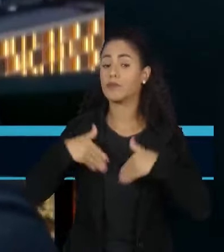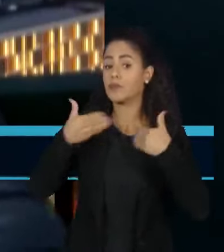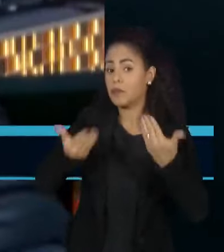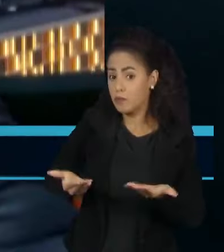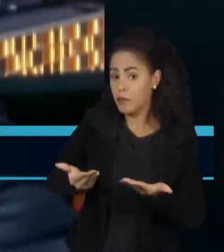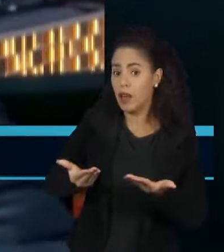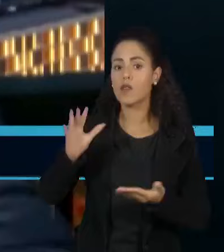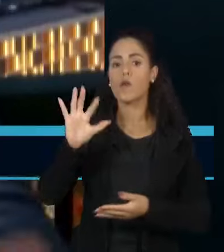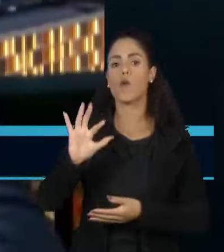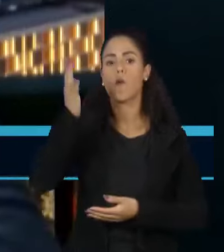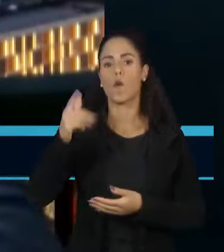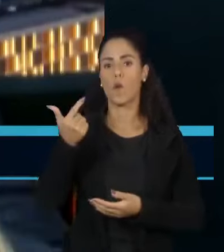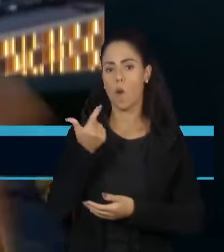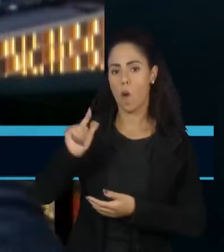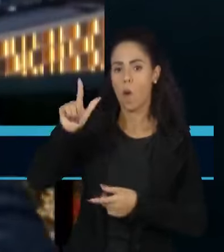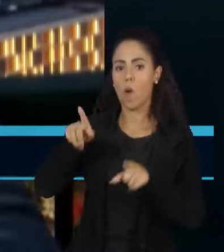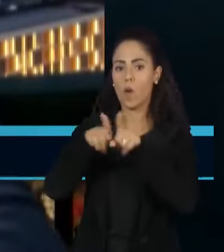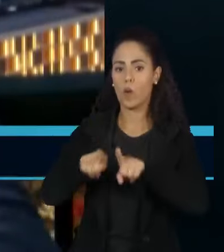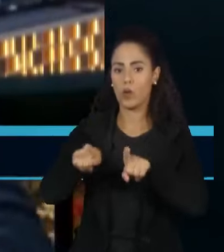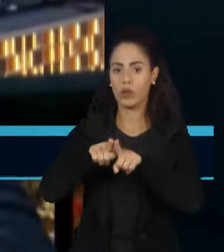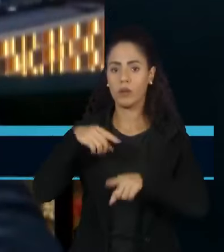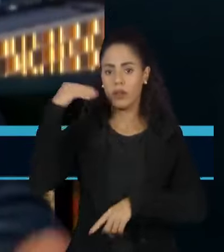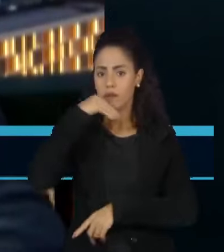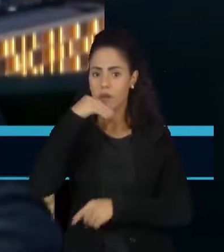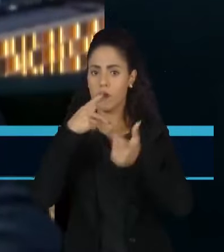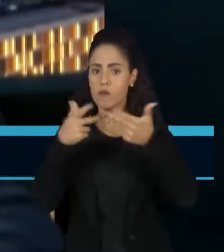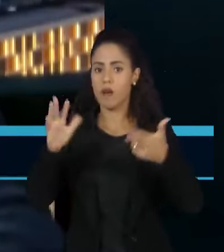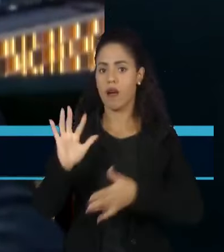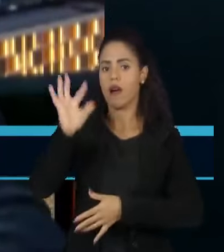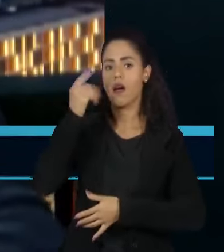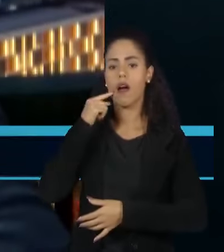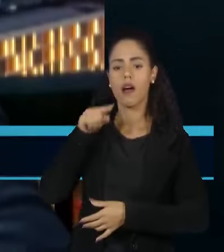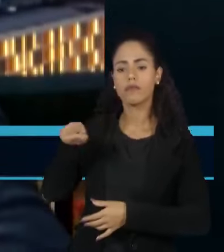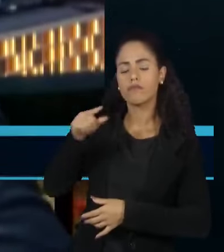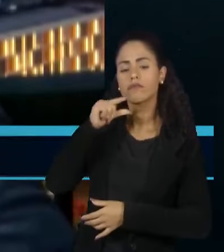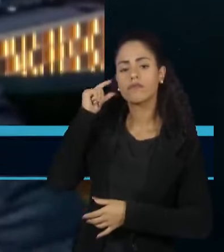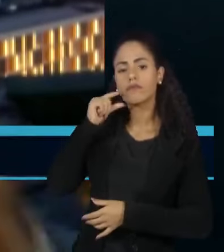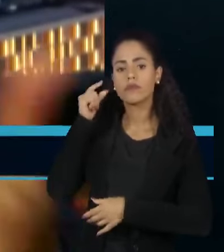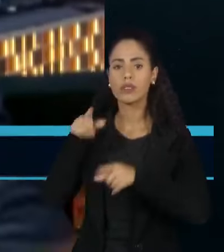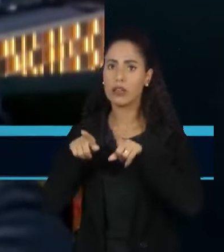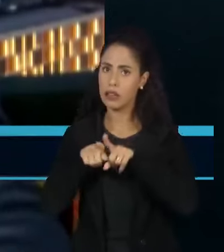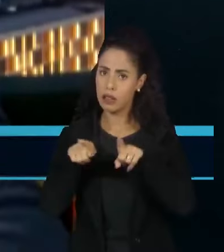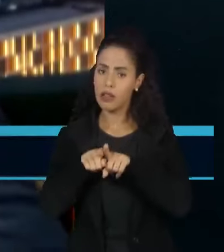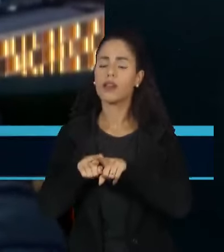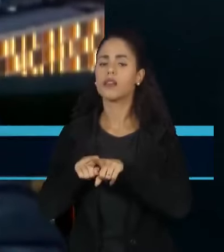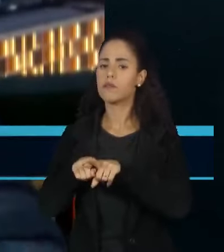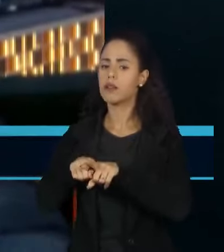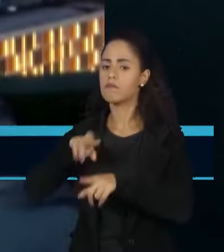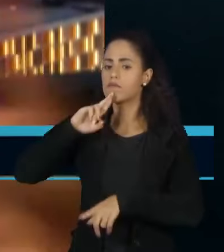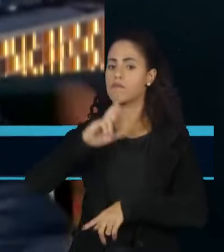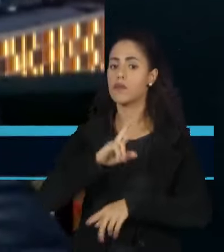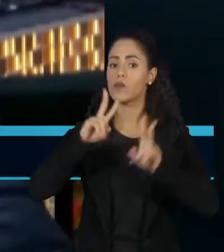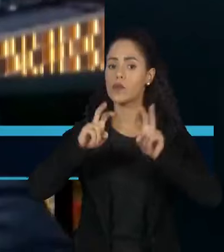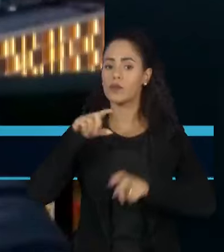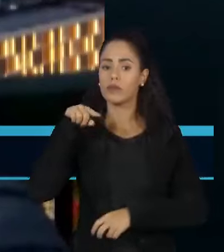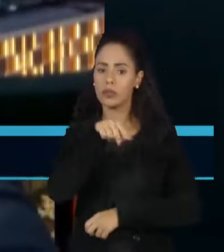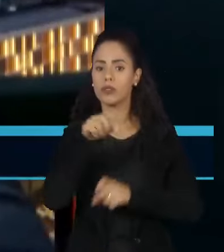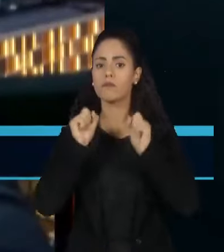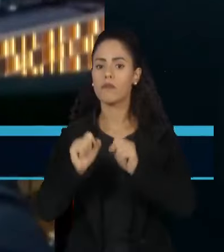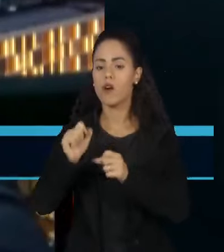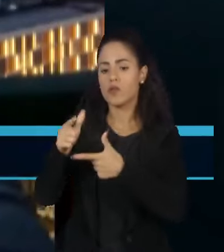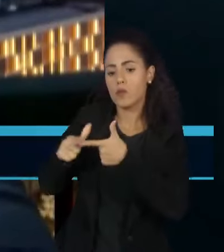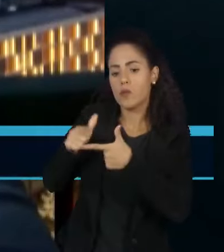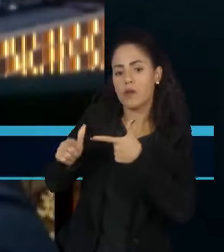absolutamente à parte, errou e se enfraqueceu Arthur Lira e aqueles que o dão respaldo político, que pode prejudicar,